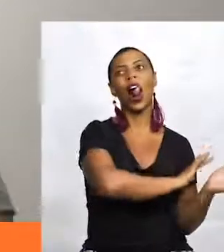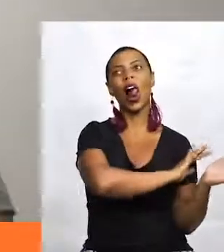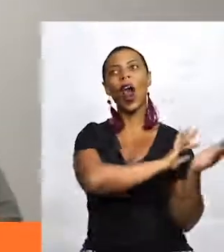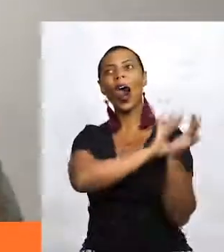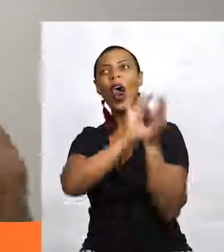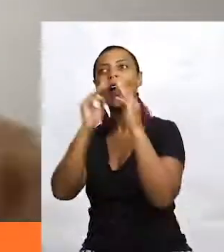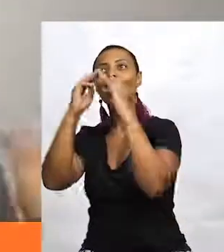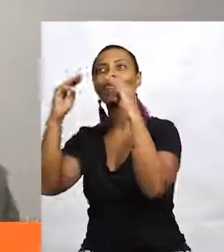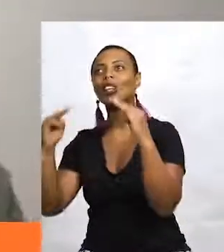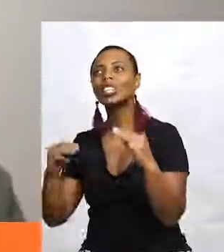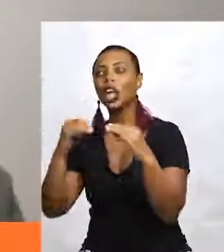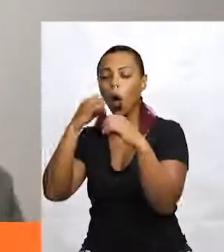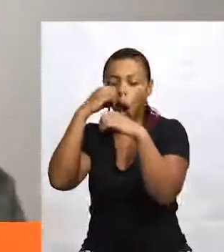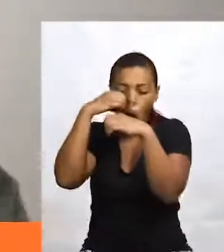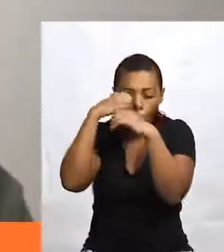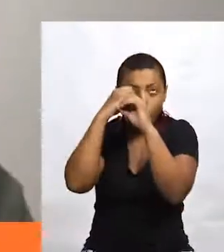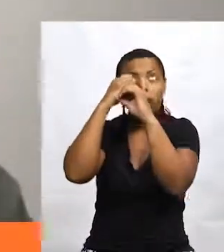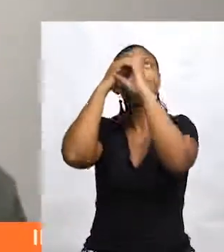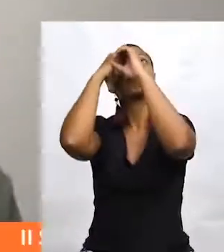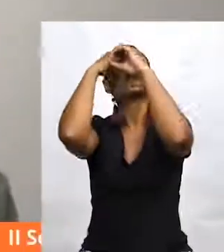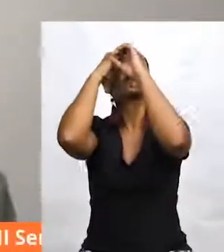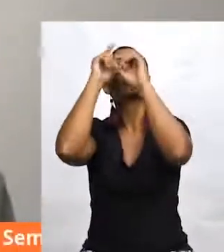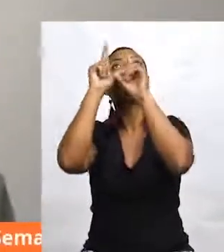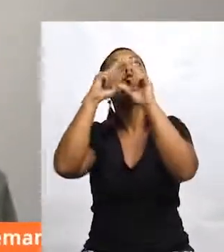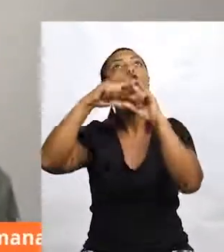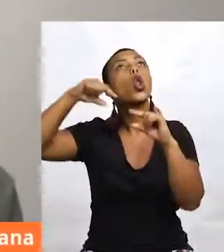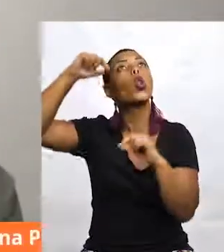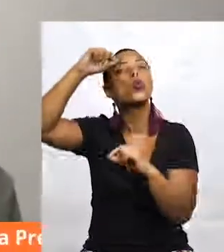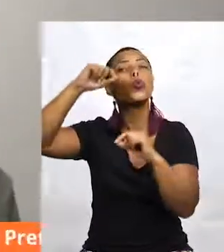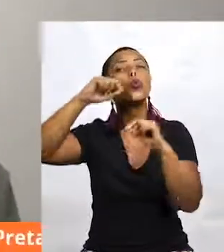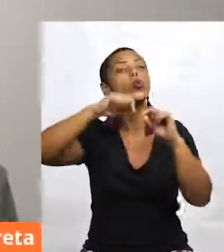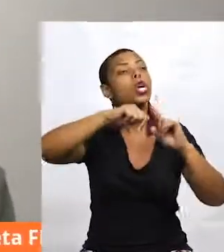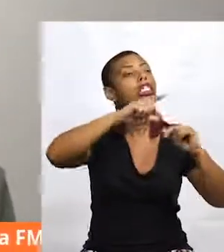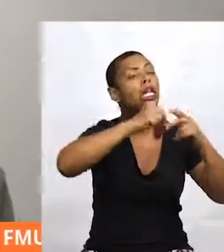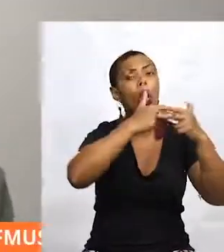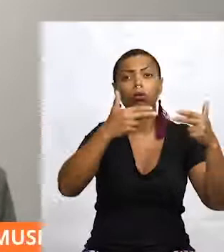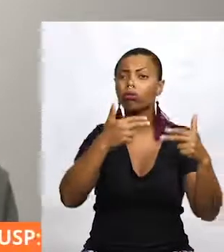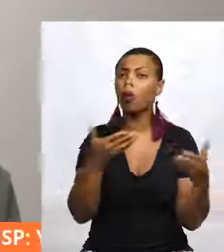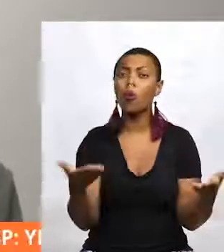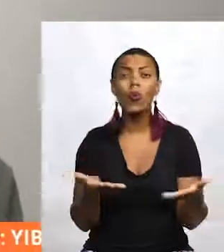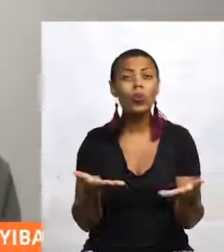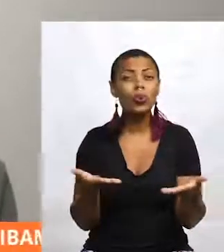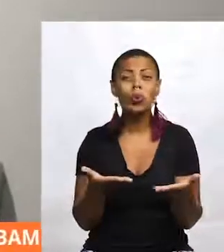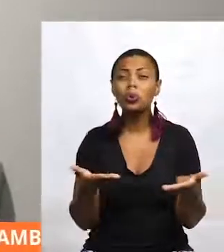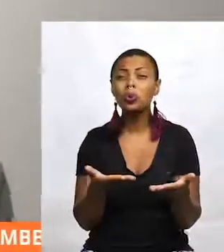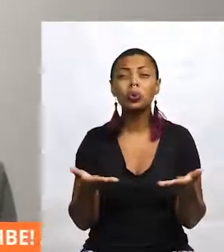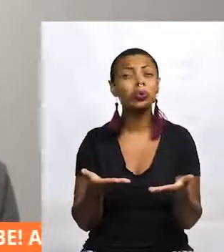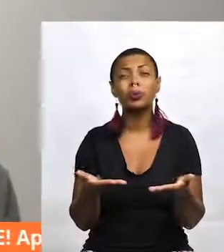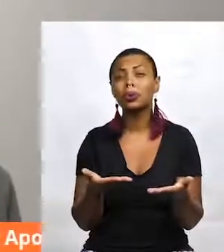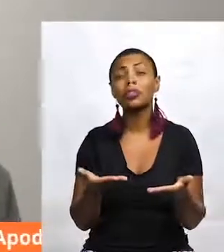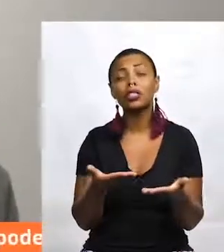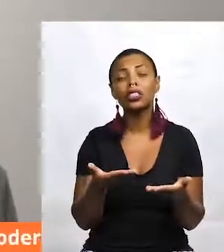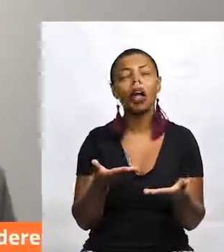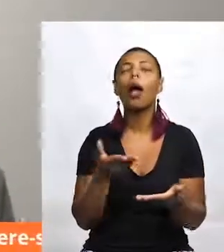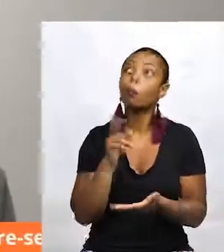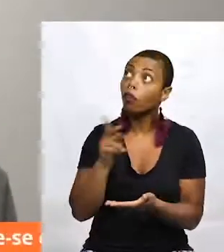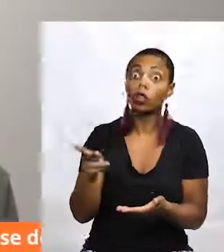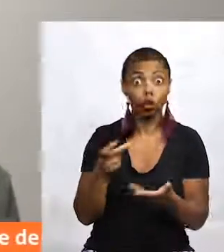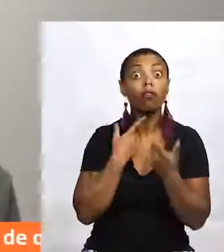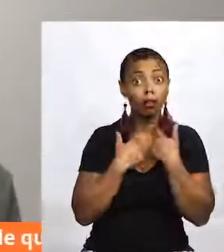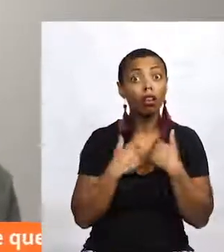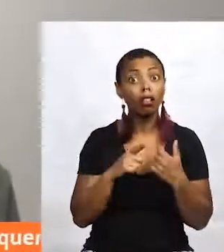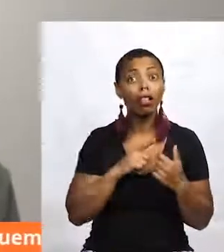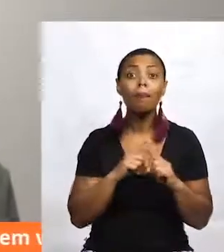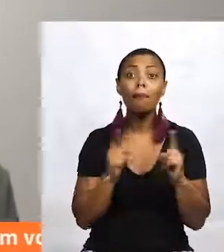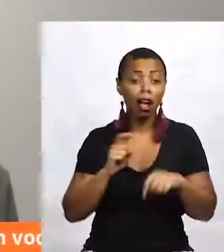para mostrar, fazer uma observação da Lua, de estrelas, de constelações. Hoje não, o professor, ele até quer, mas ele não tem